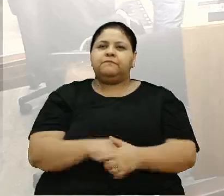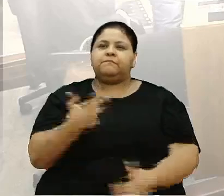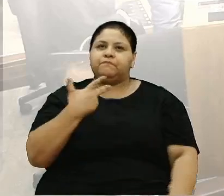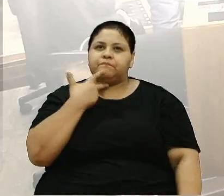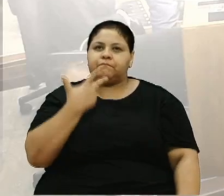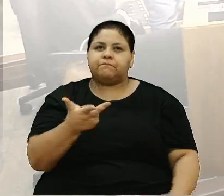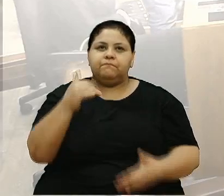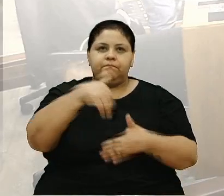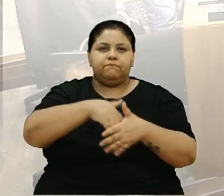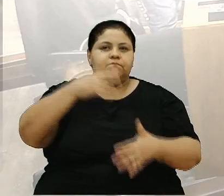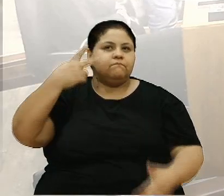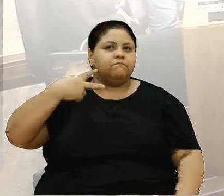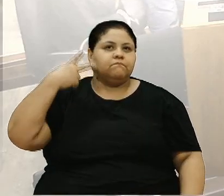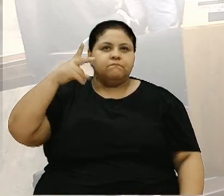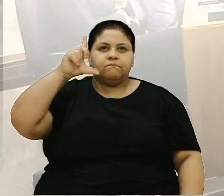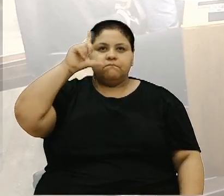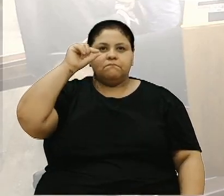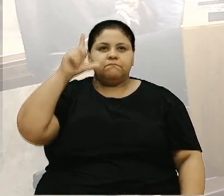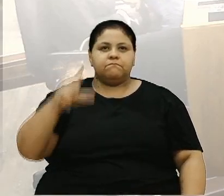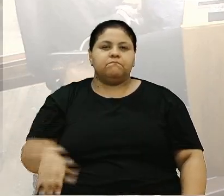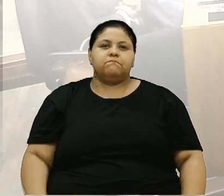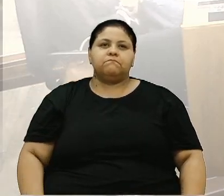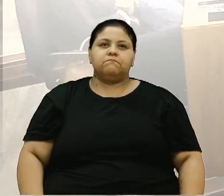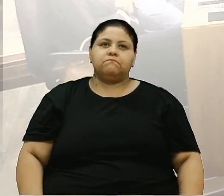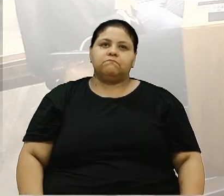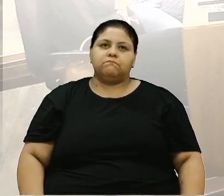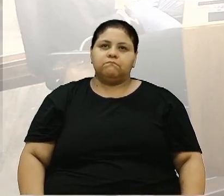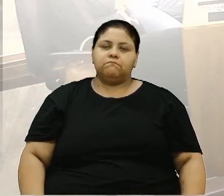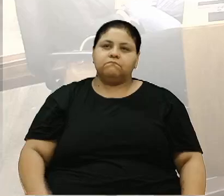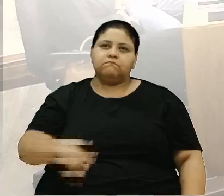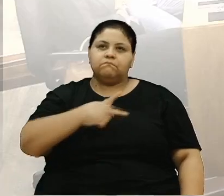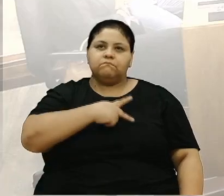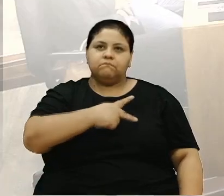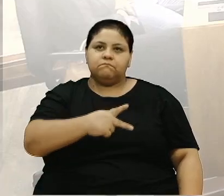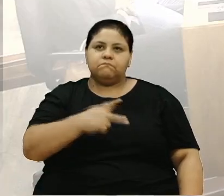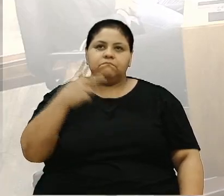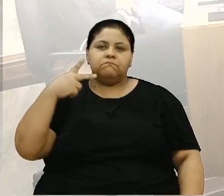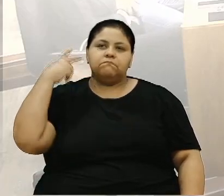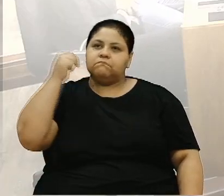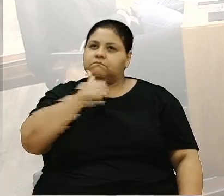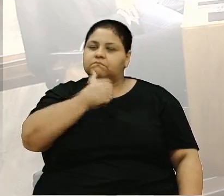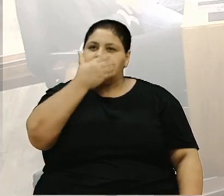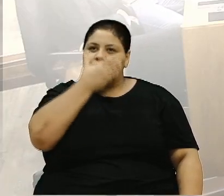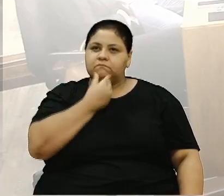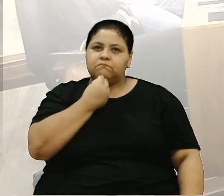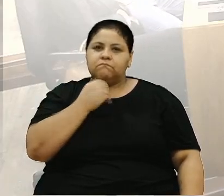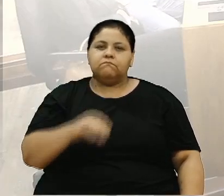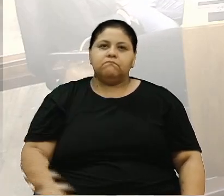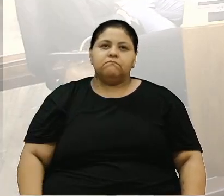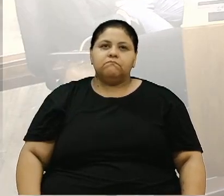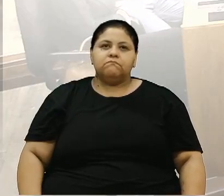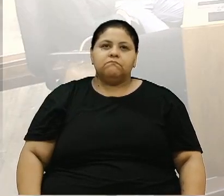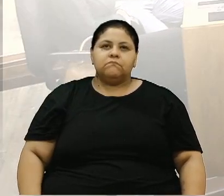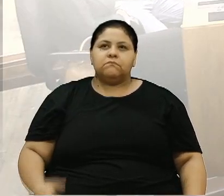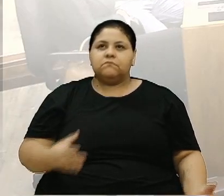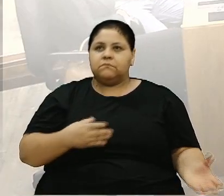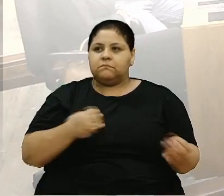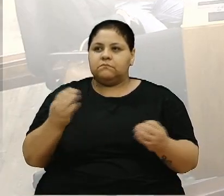De voto, vereador Scalco. Senhora presidente, caros colegas, Declaração de voto, é muito presidente.